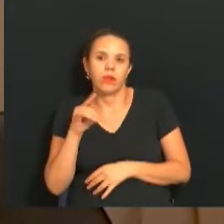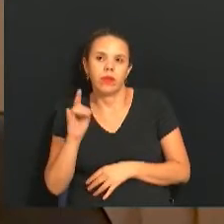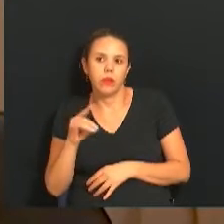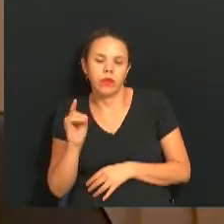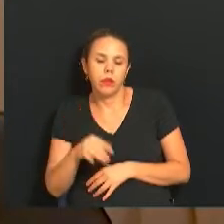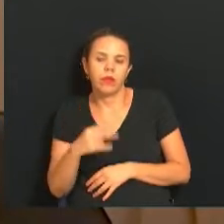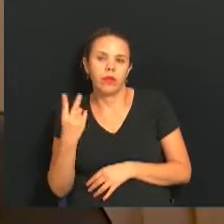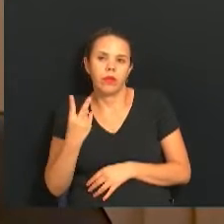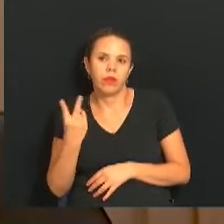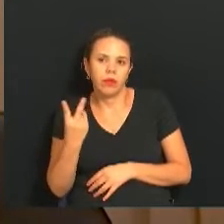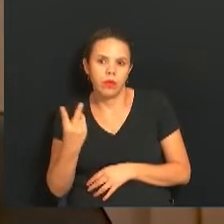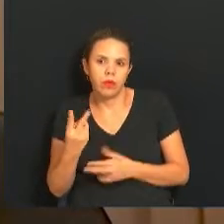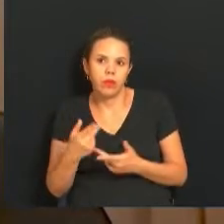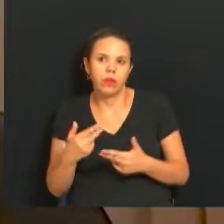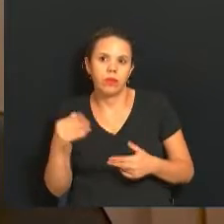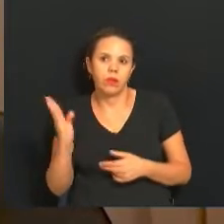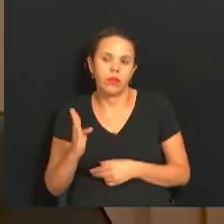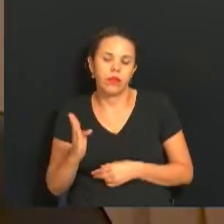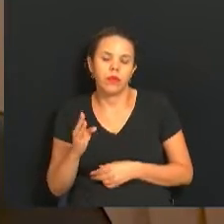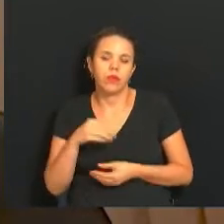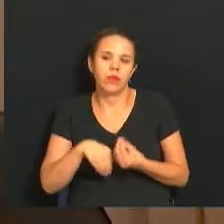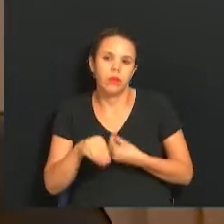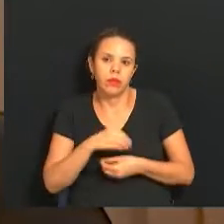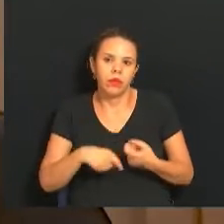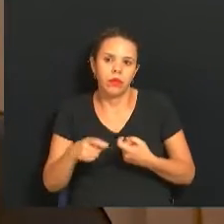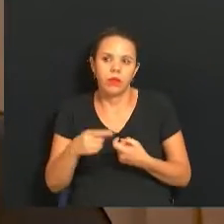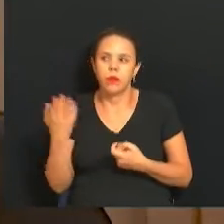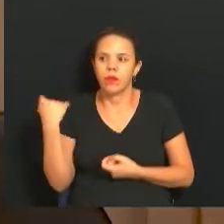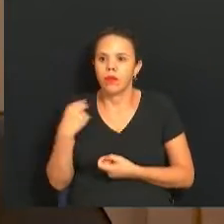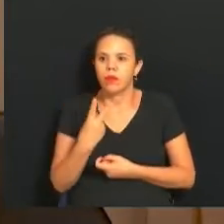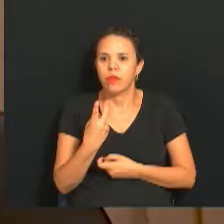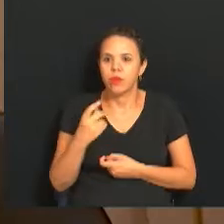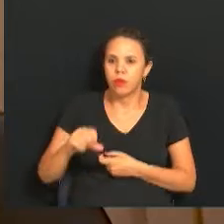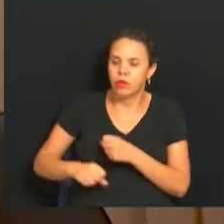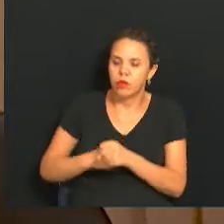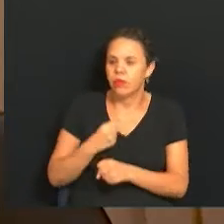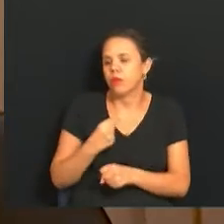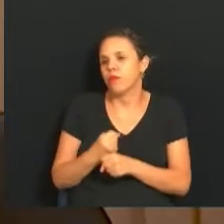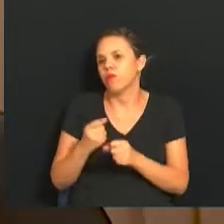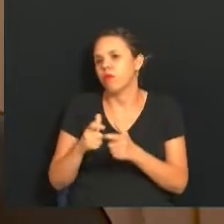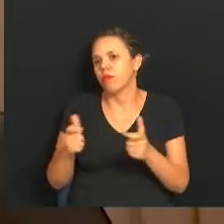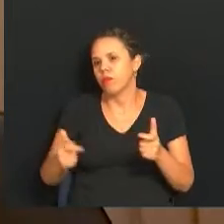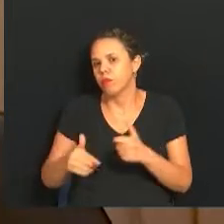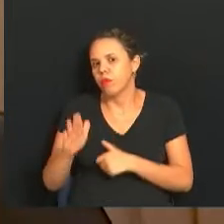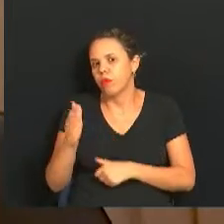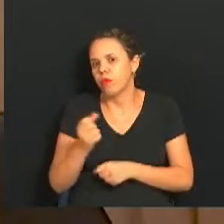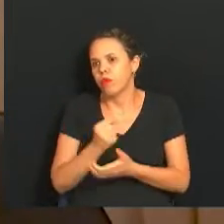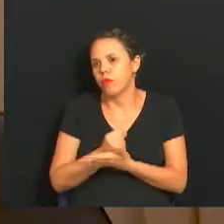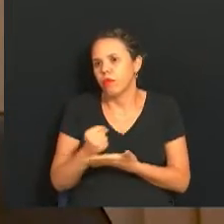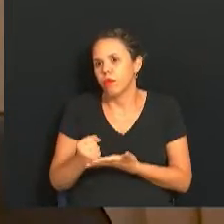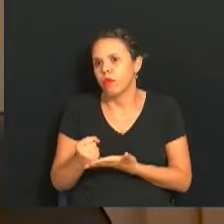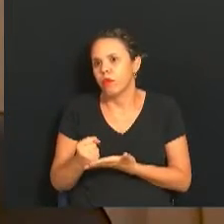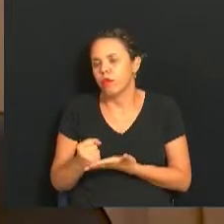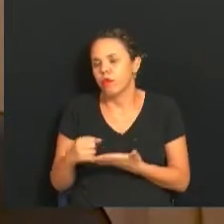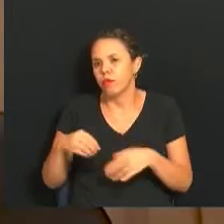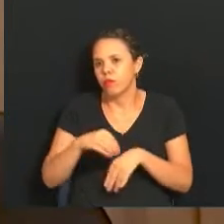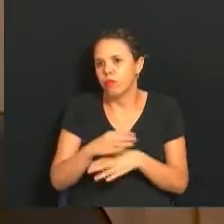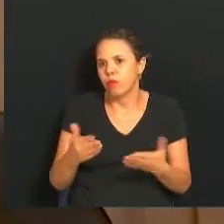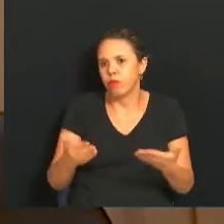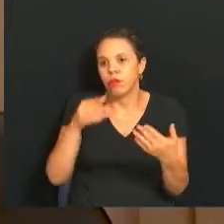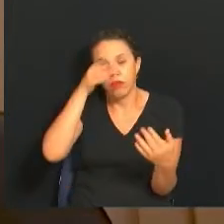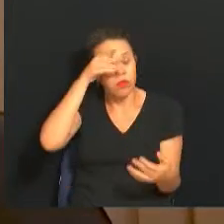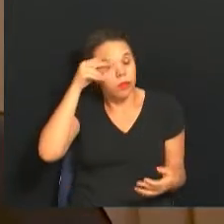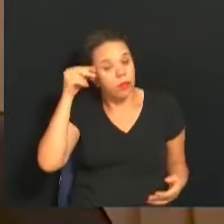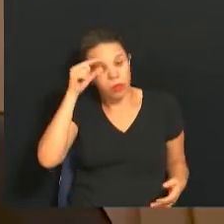aqui brasileiros. E como em 2019 extinguiu aquele contrato, nós levamos até o prefeito